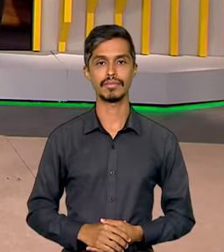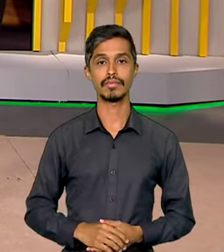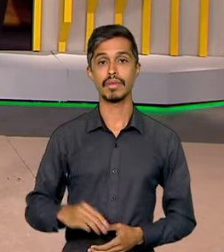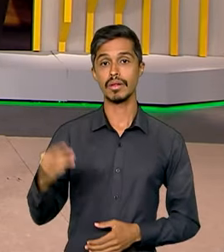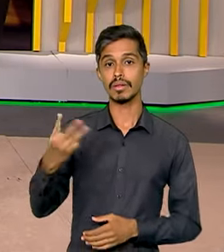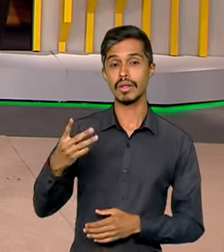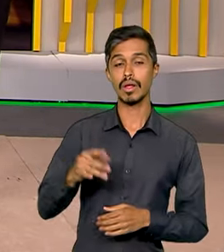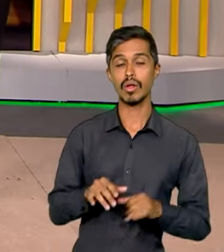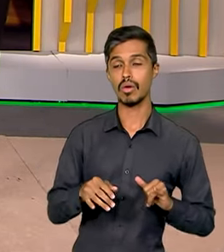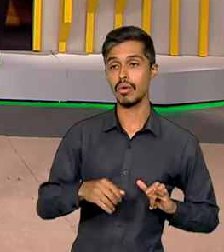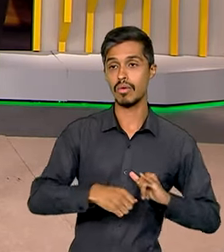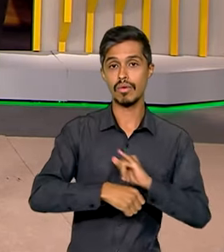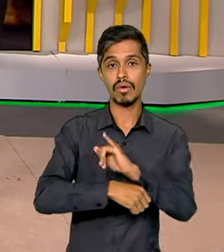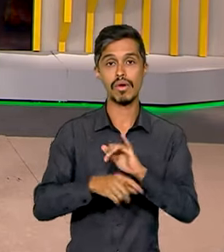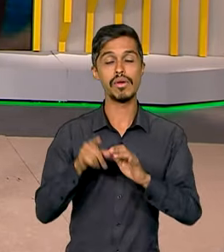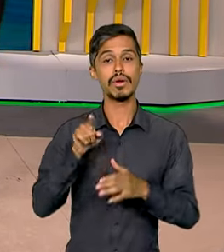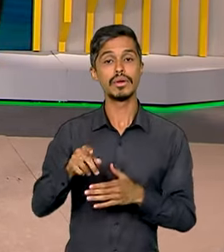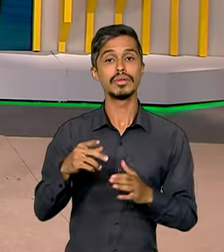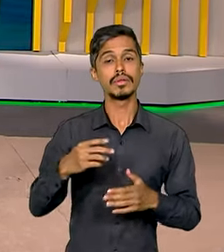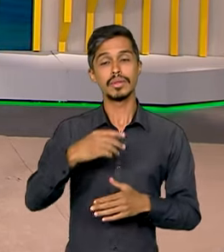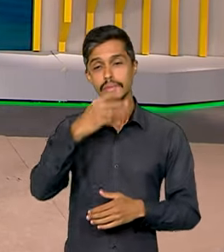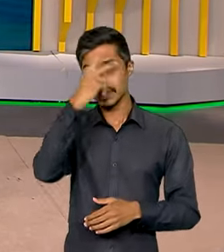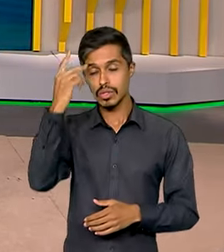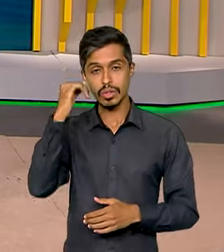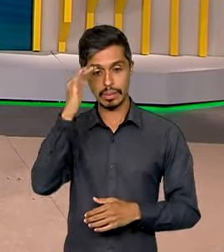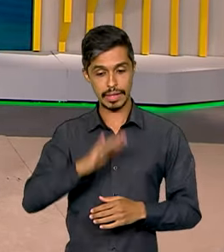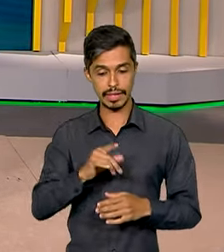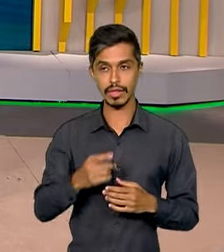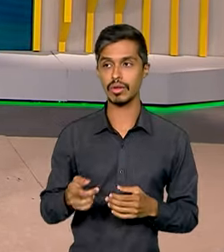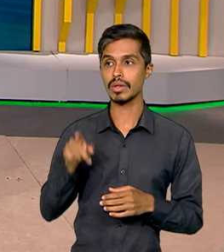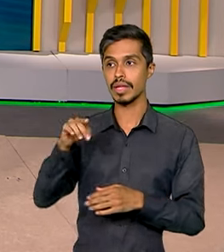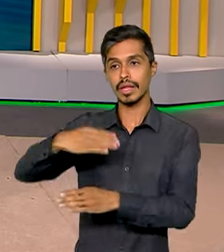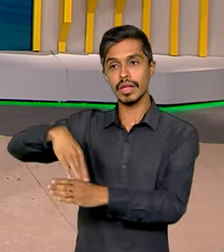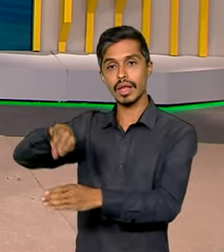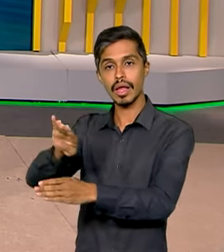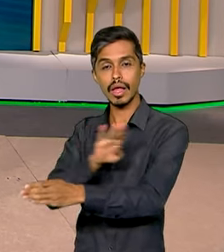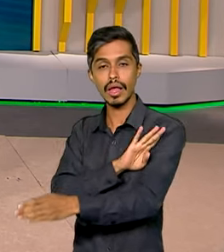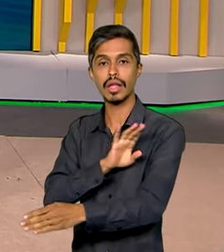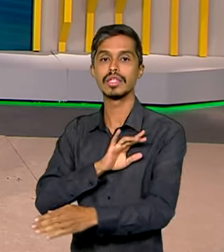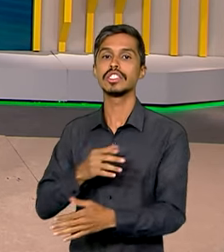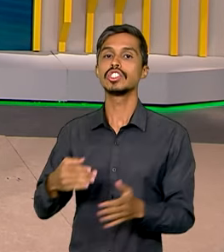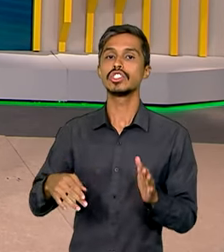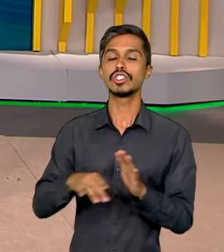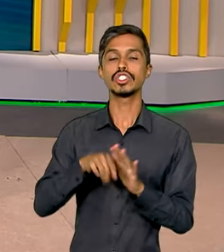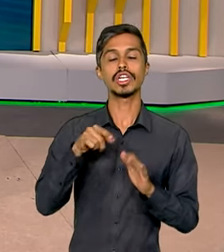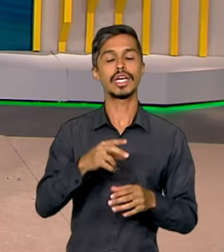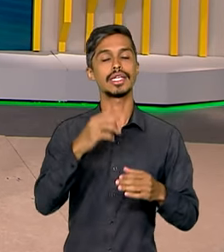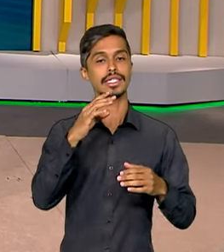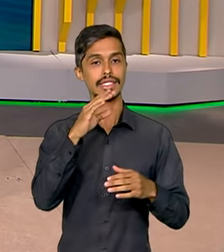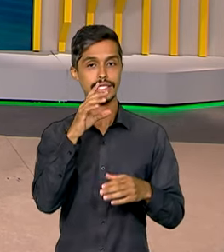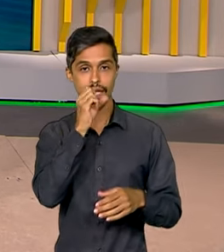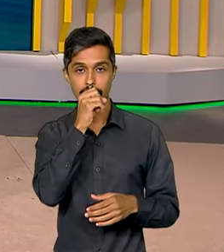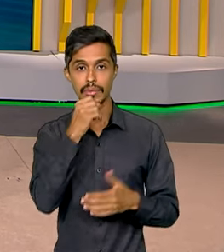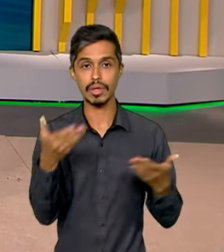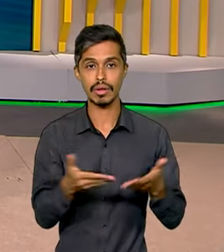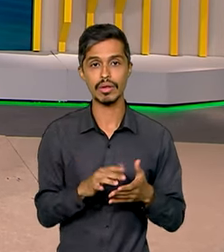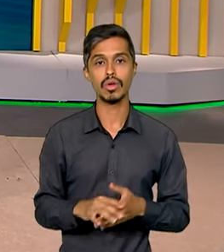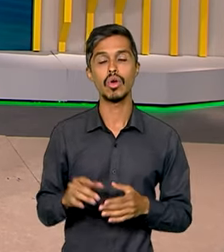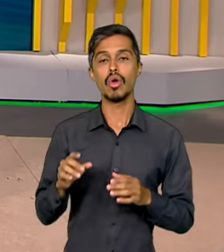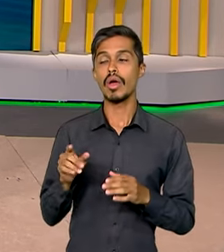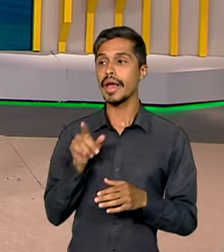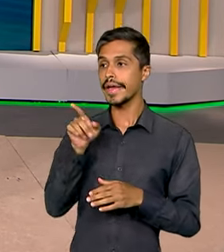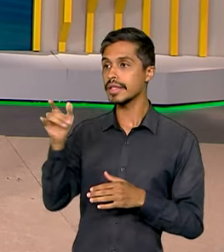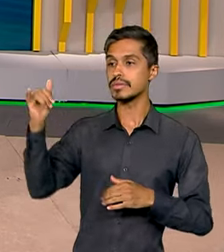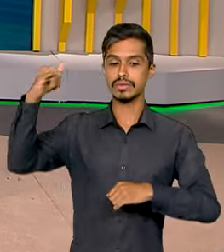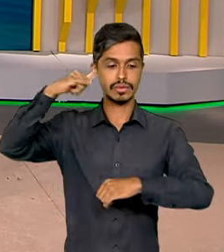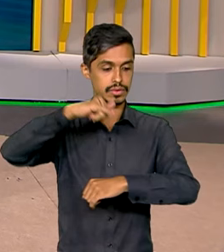O terceiro voo com brasileiros de Gaza, na Palestina, deve chegar ao Brasil neste sábado. O destino é a base aérea aqui de